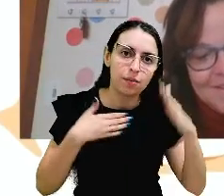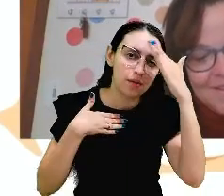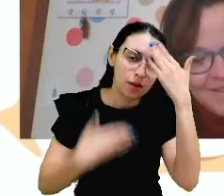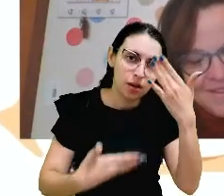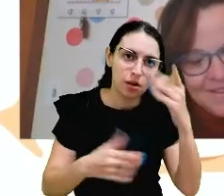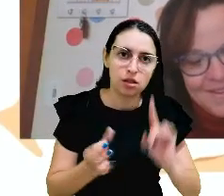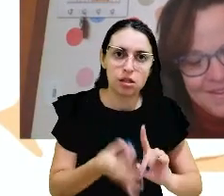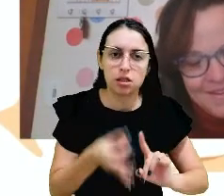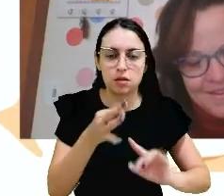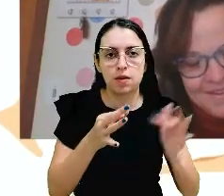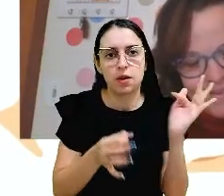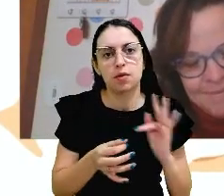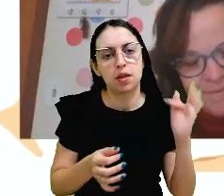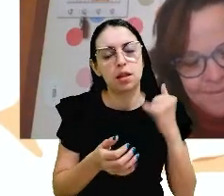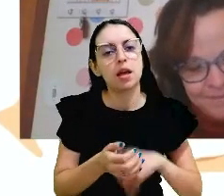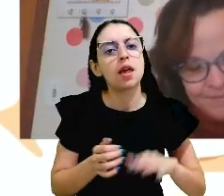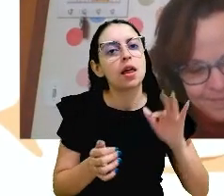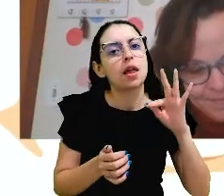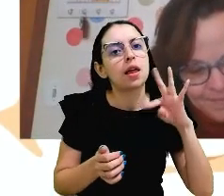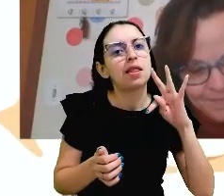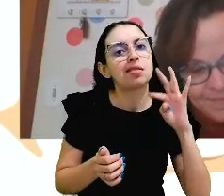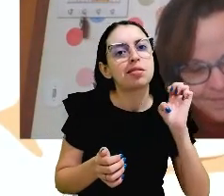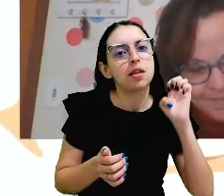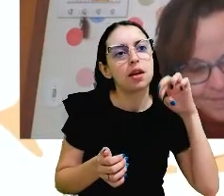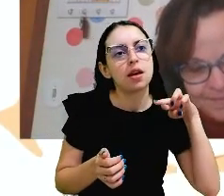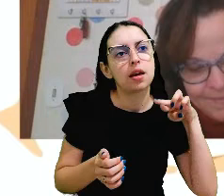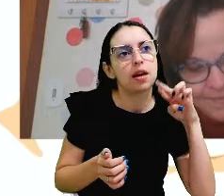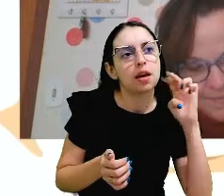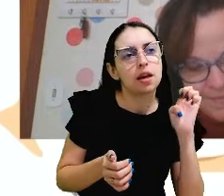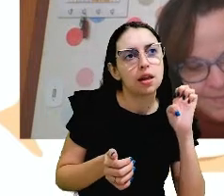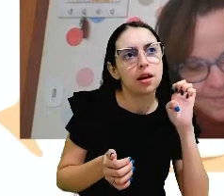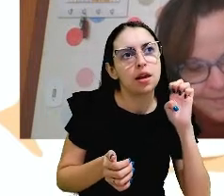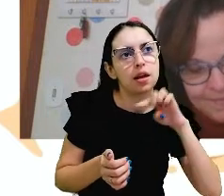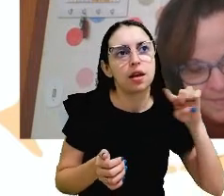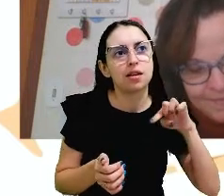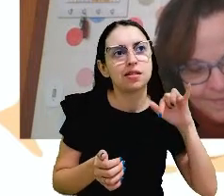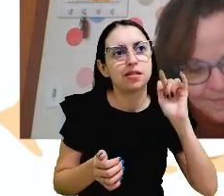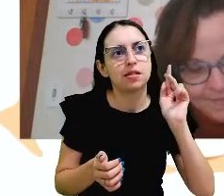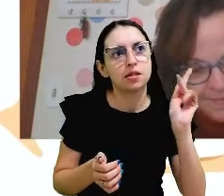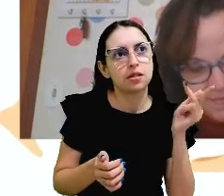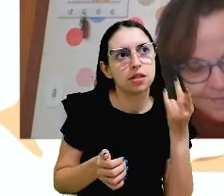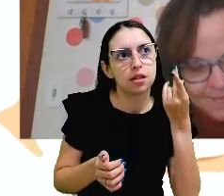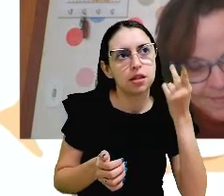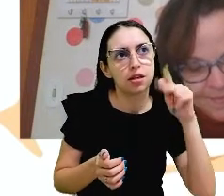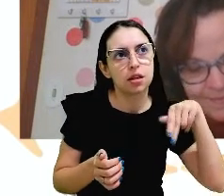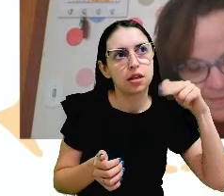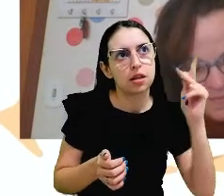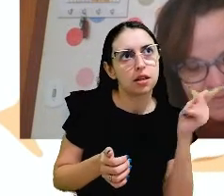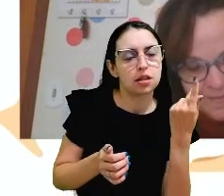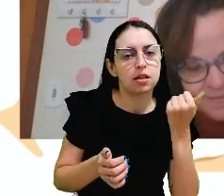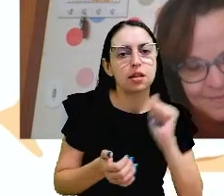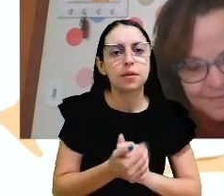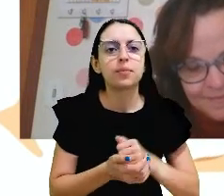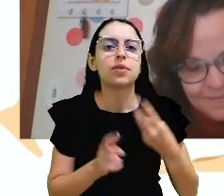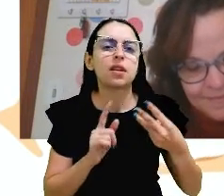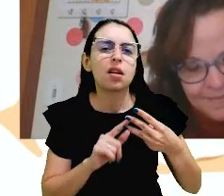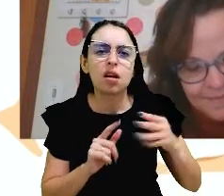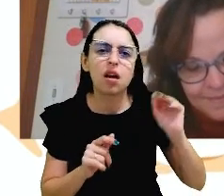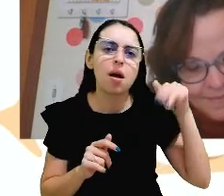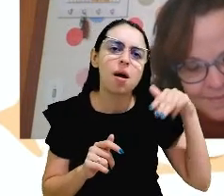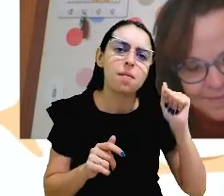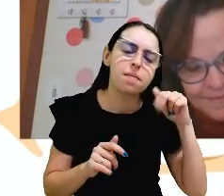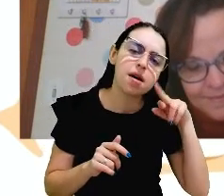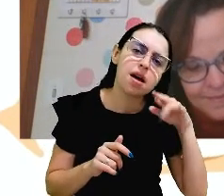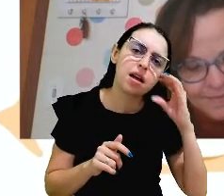federal Terezinha Caserta, analistas Márcia Panunzi e Rafael Rios Ribeiro, a Marcele